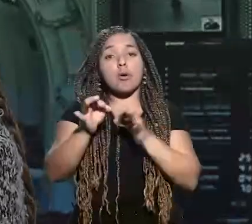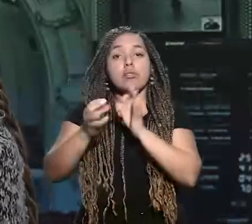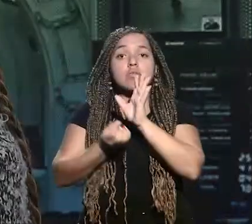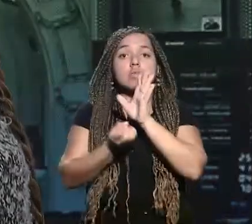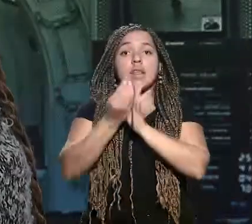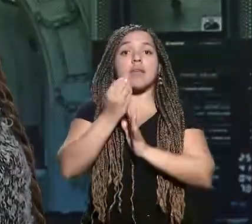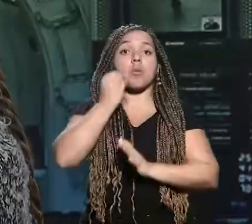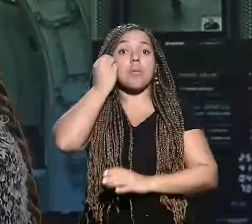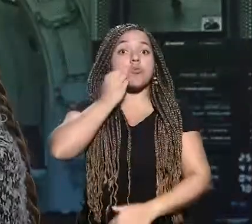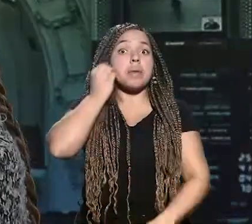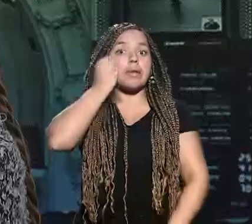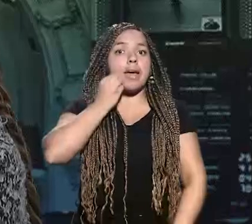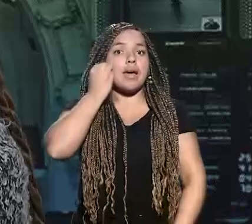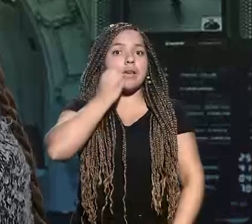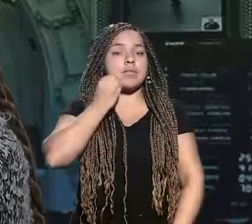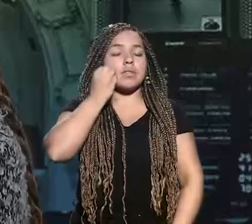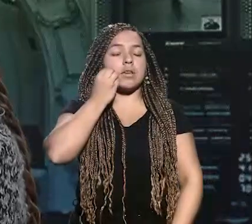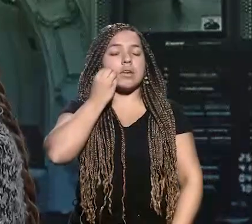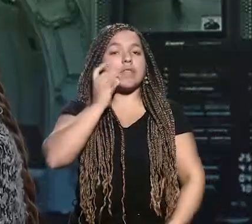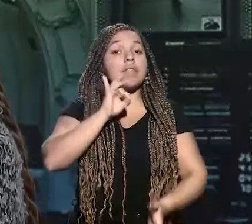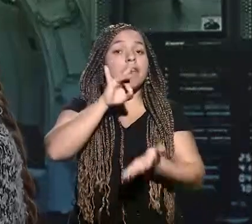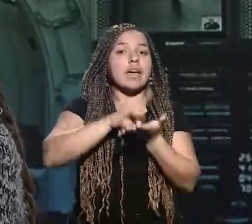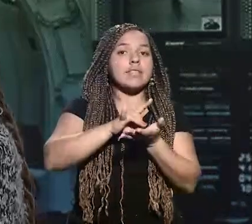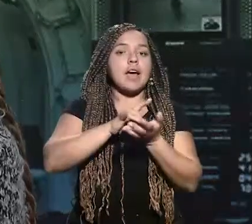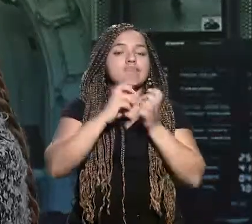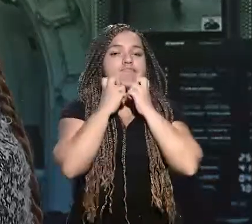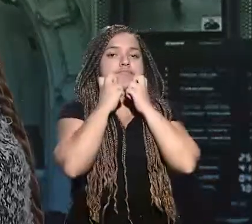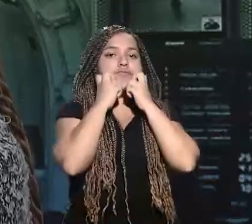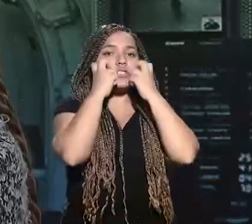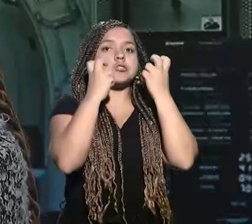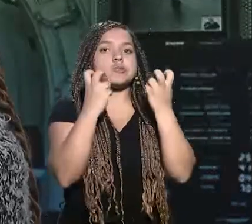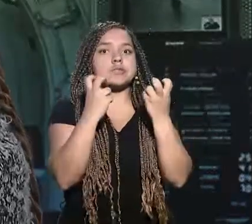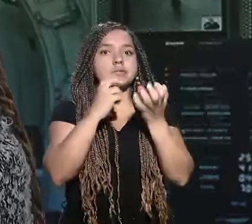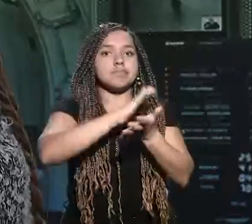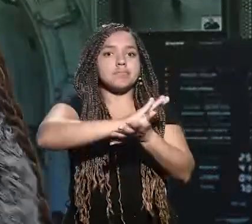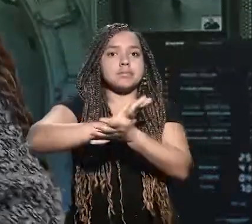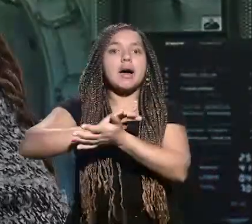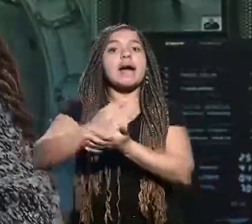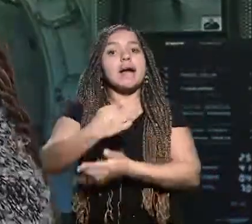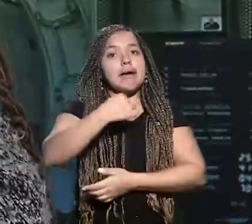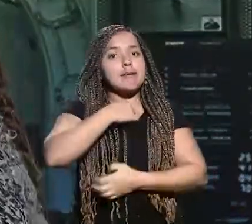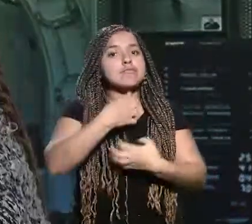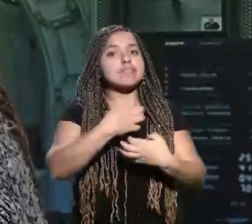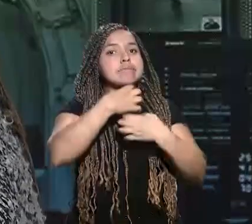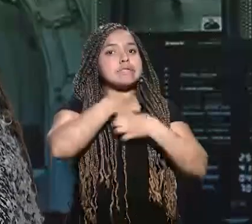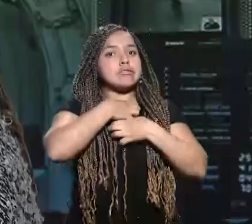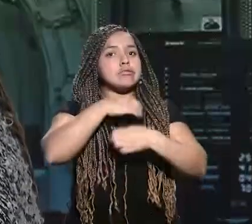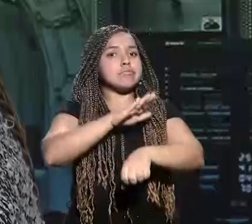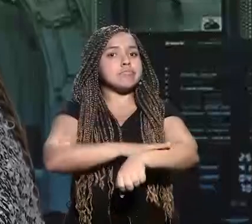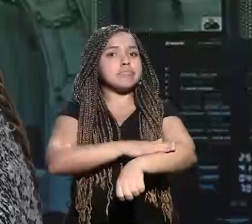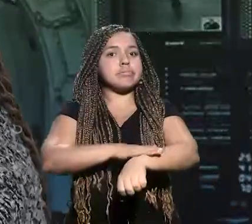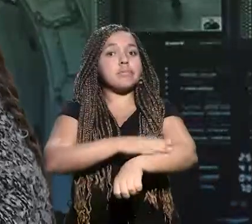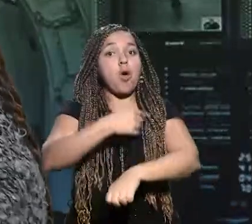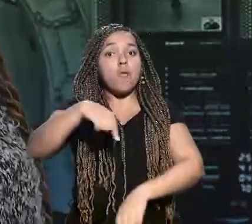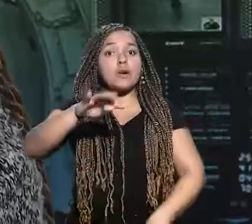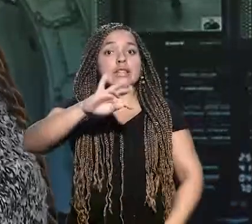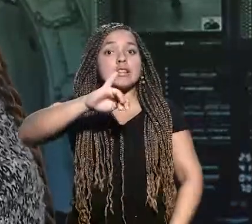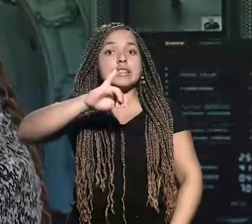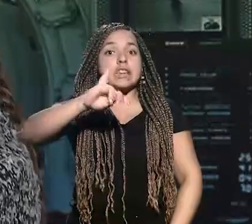projeto nasce de uma experiência, no mínimo constrangedora, discriminatória, pela qual eu passei, indo ao Tribunal